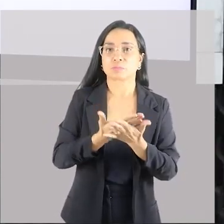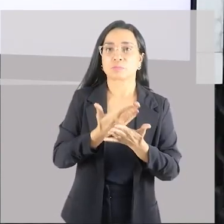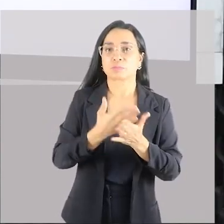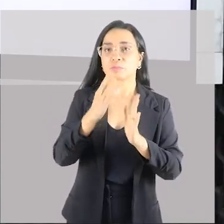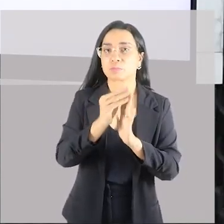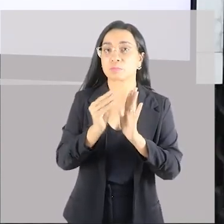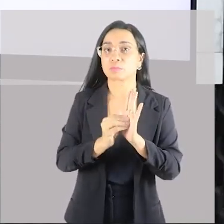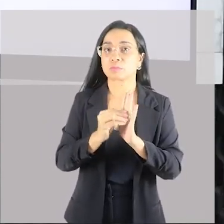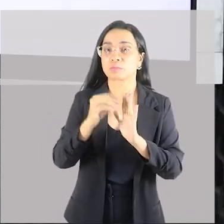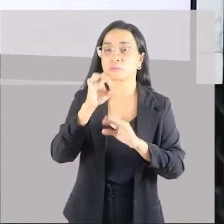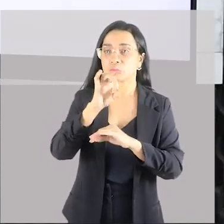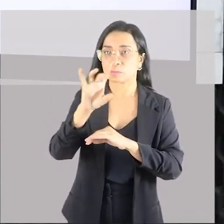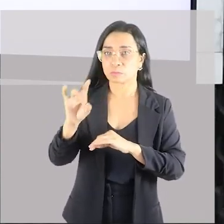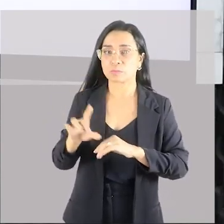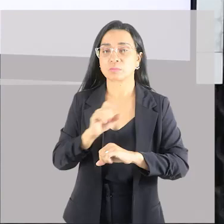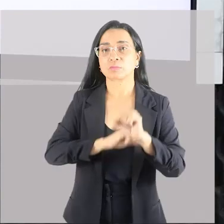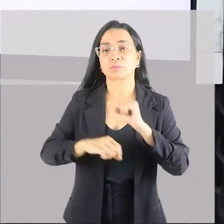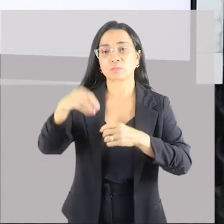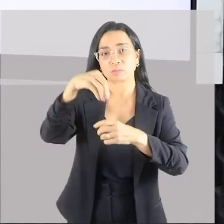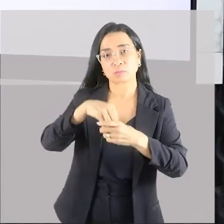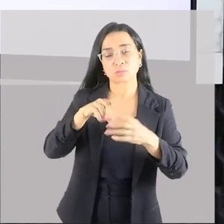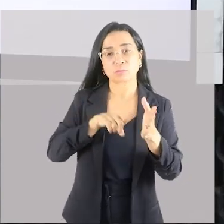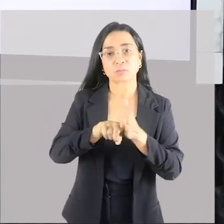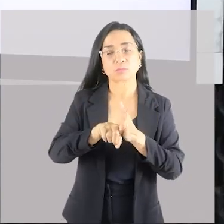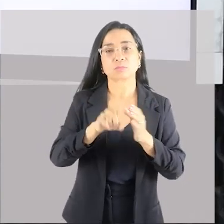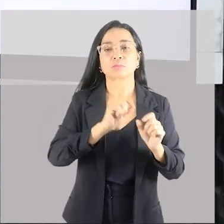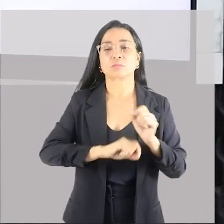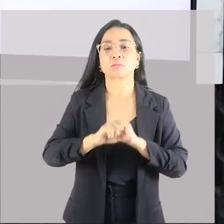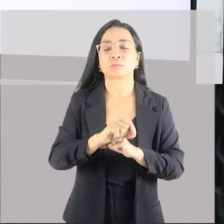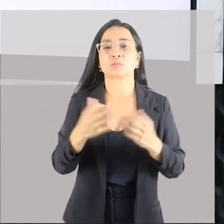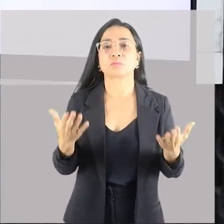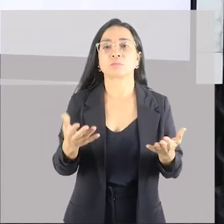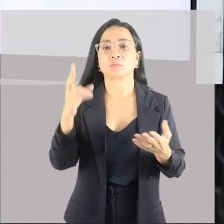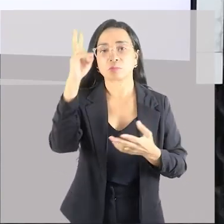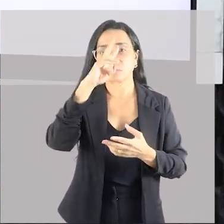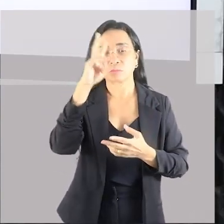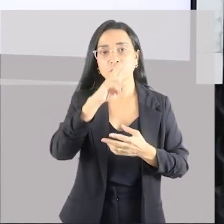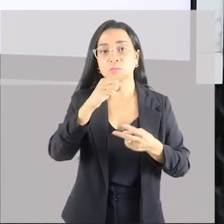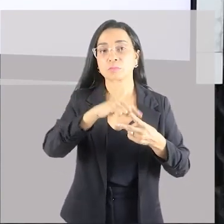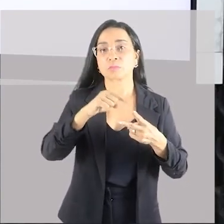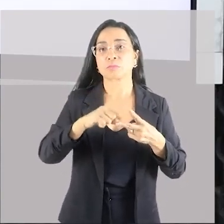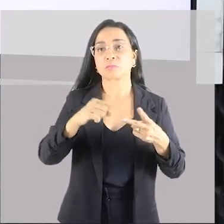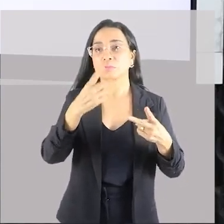de cada um dentro destas questões, tá? Mas lembrando a vocês que Locke e Rousseau são